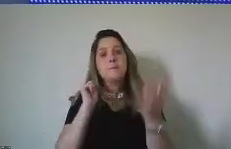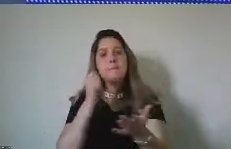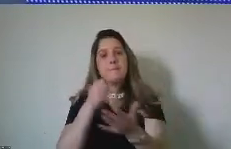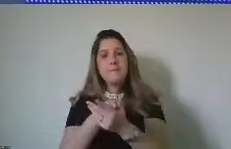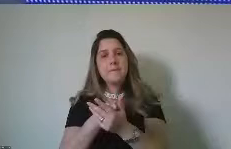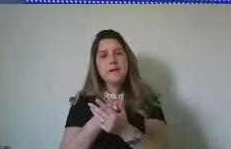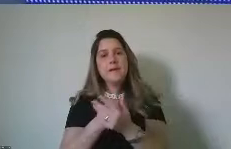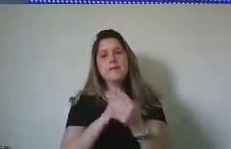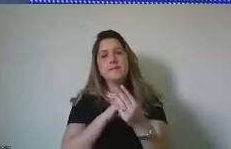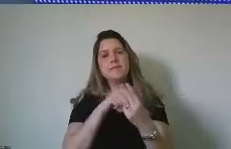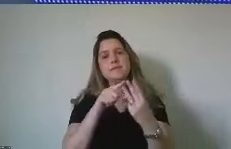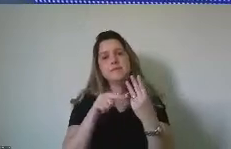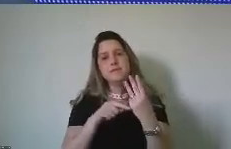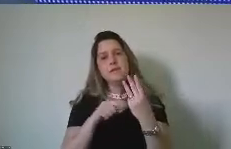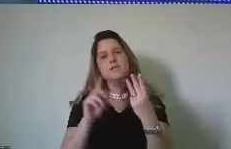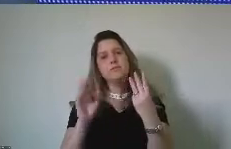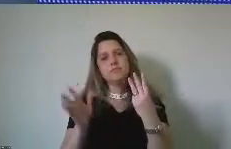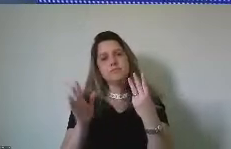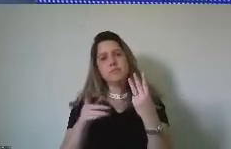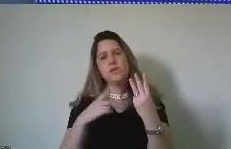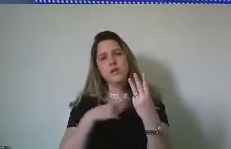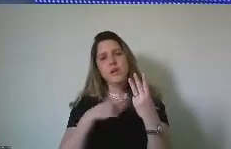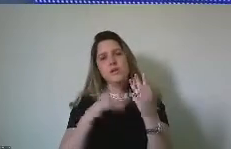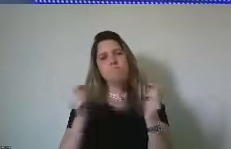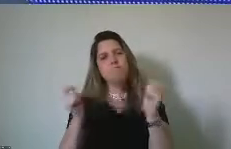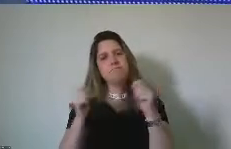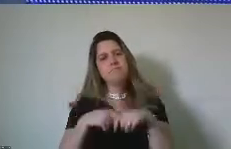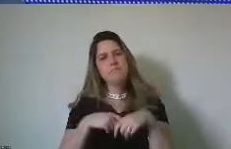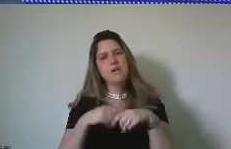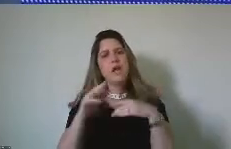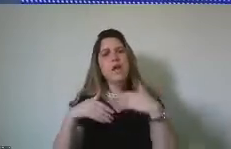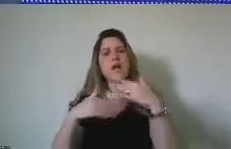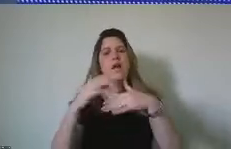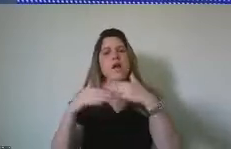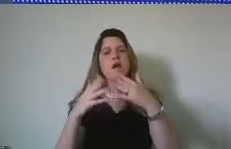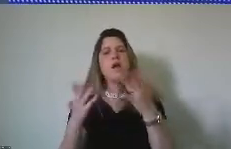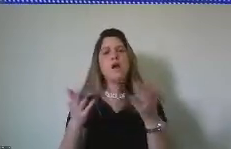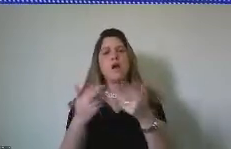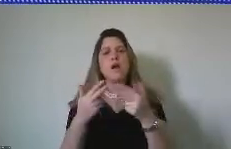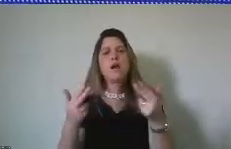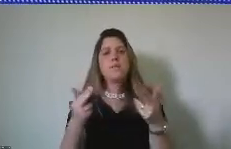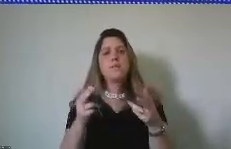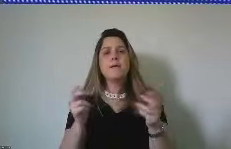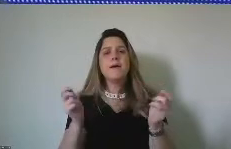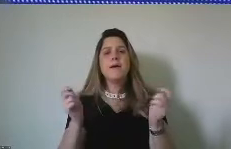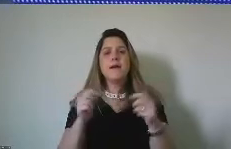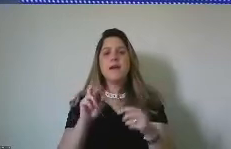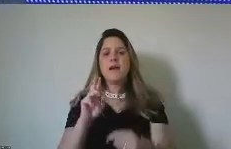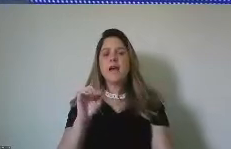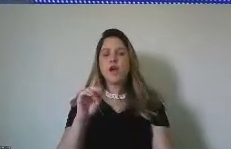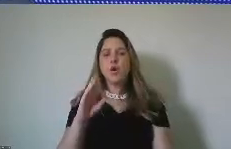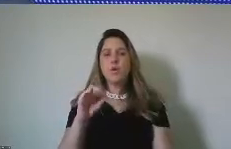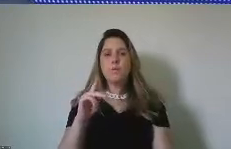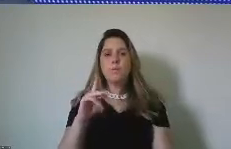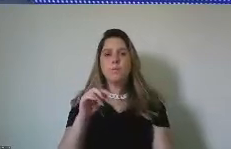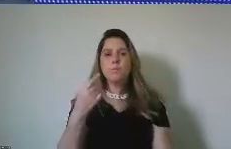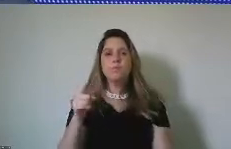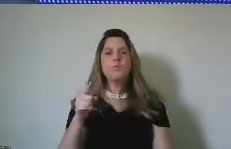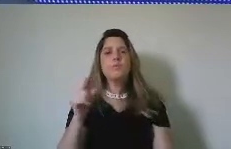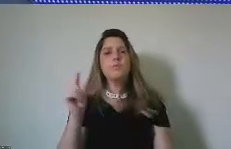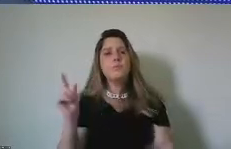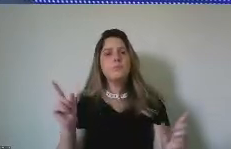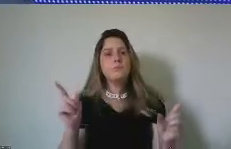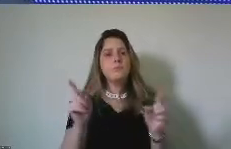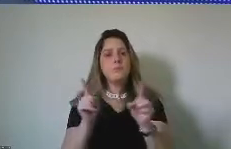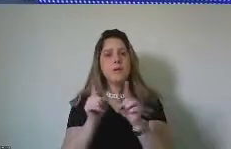três seria que a gente não recebeu a receita então o RBC é uma recomposição tarifária do período que não